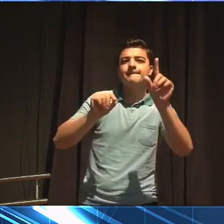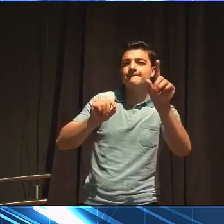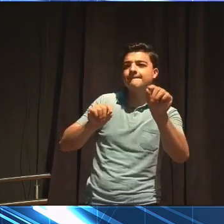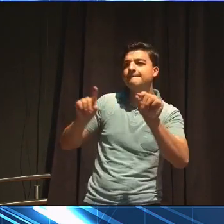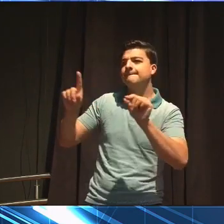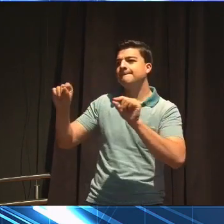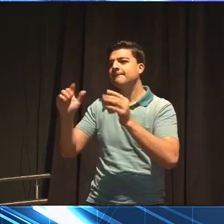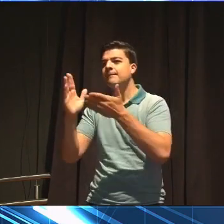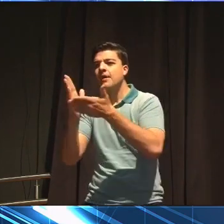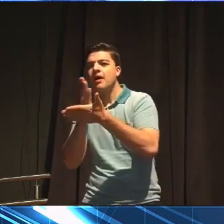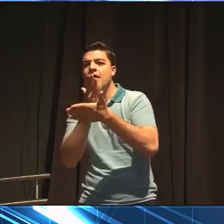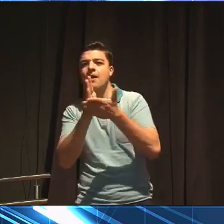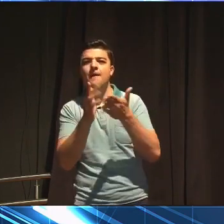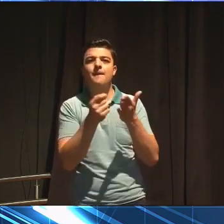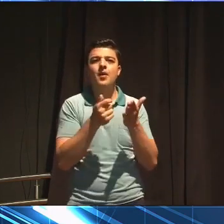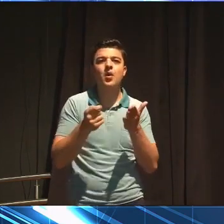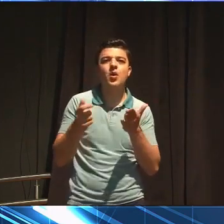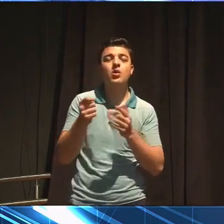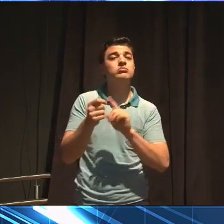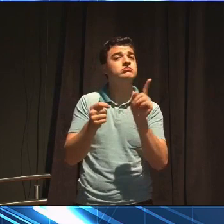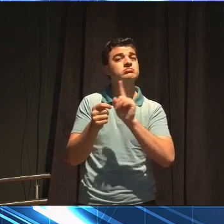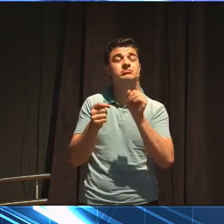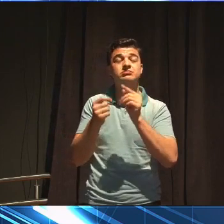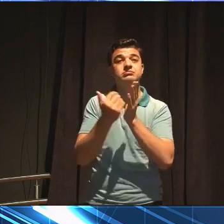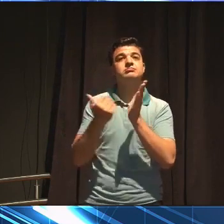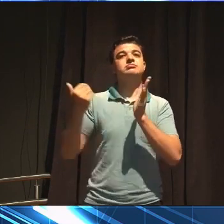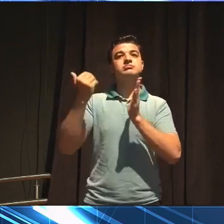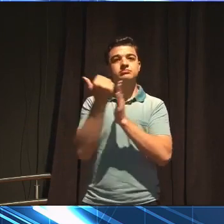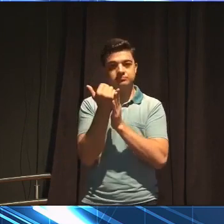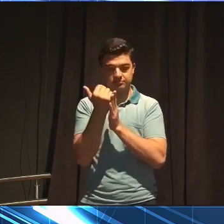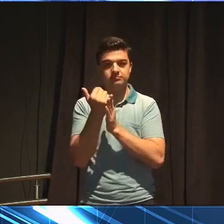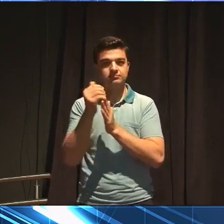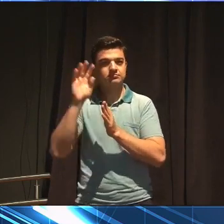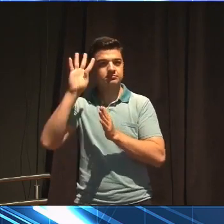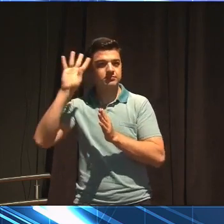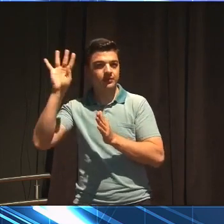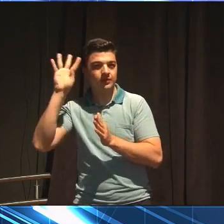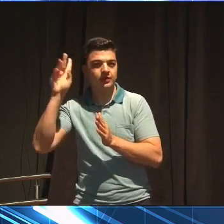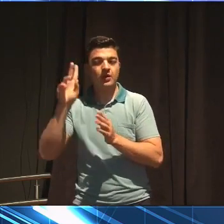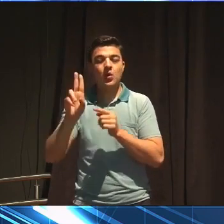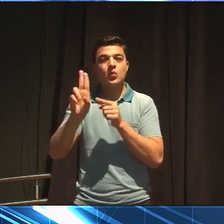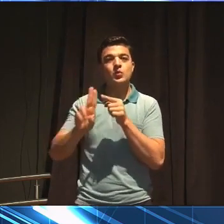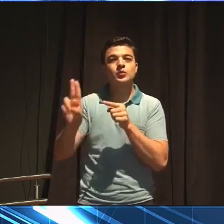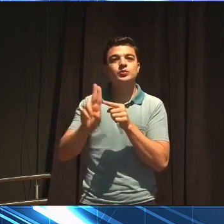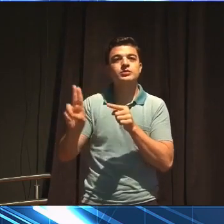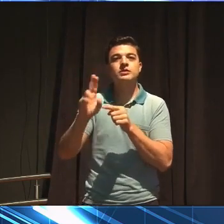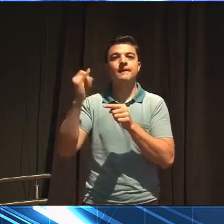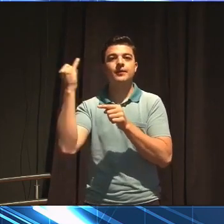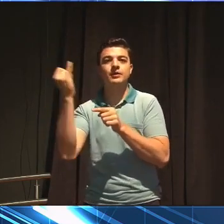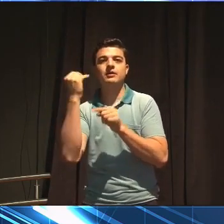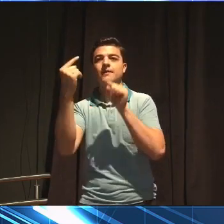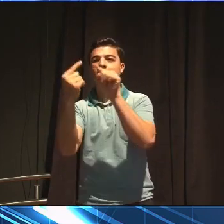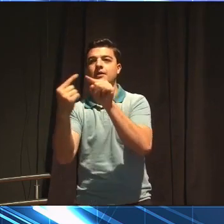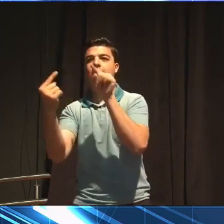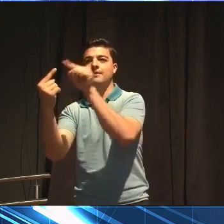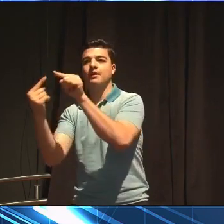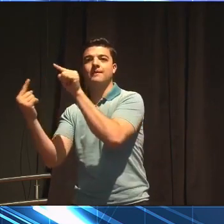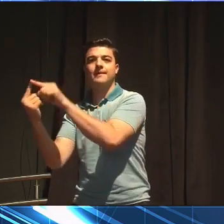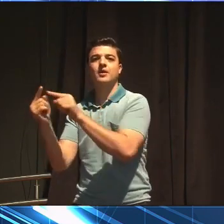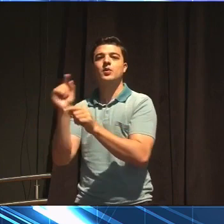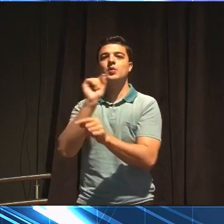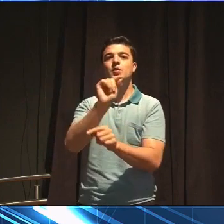em atender as verdadeiras necessidades daquelas pessoas que vão entender o valor do seu